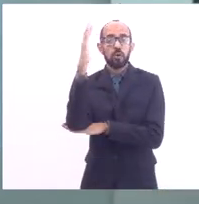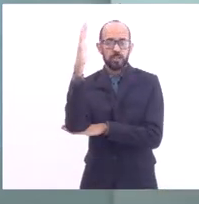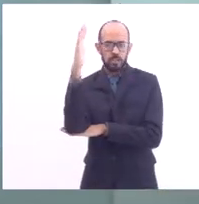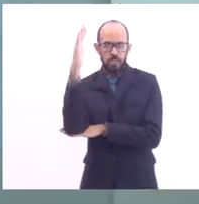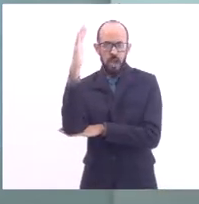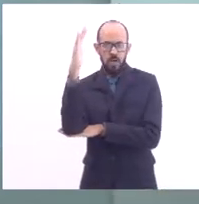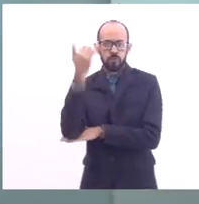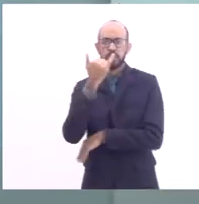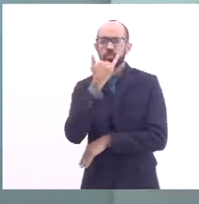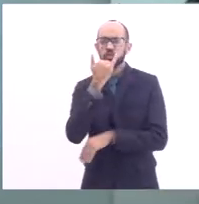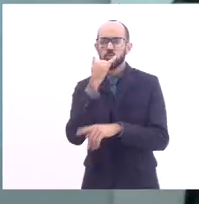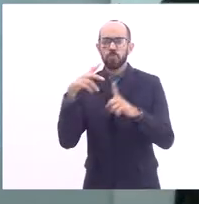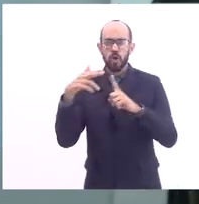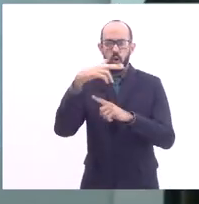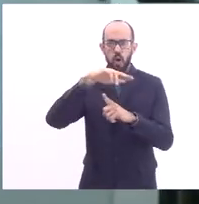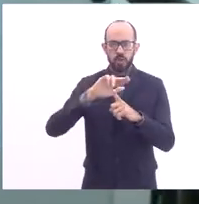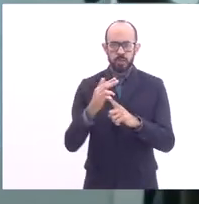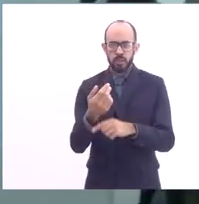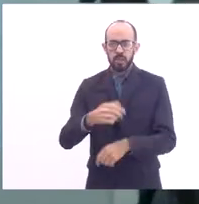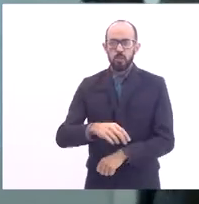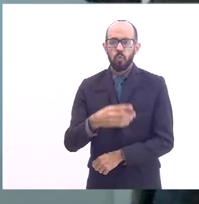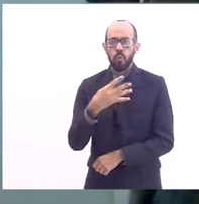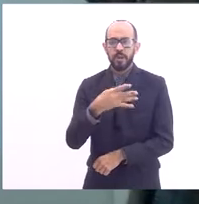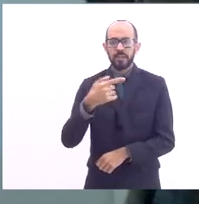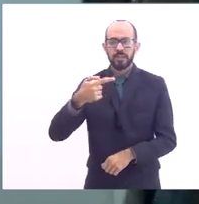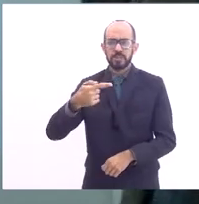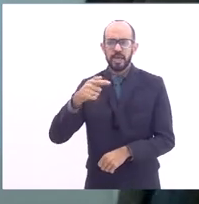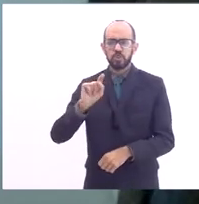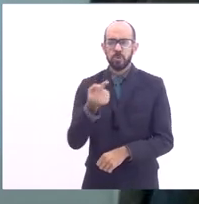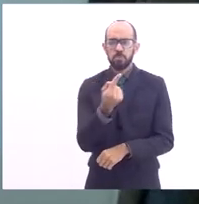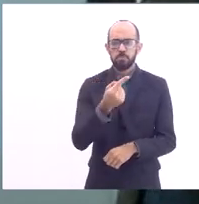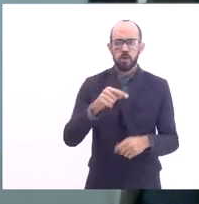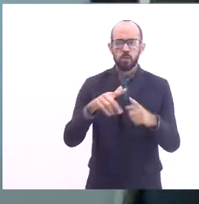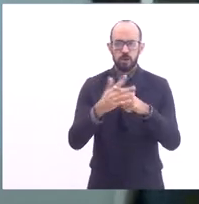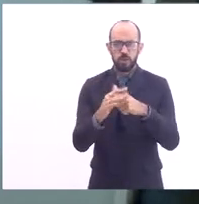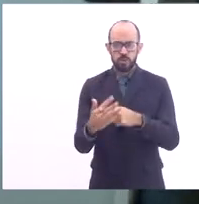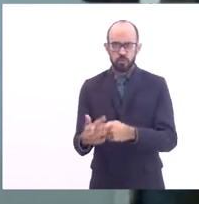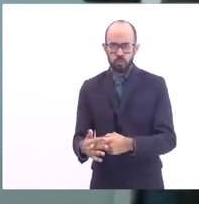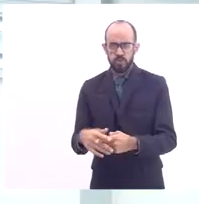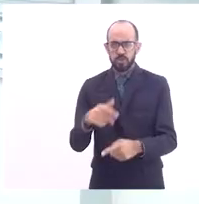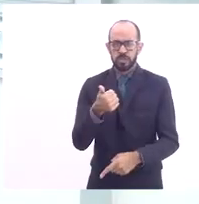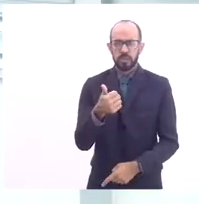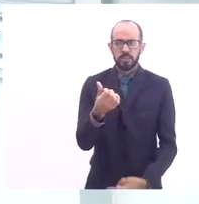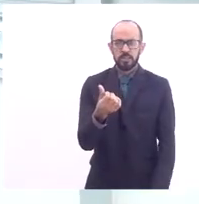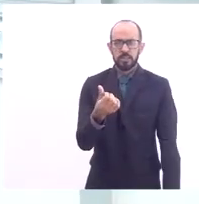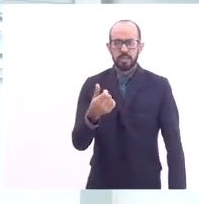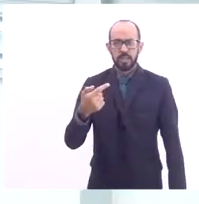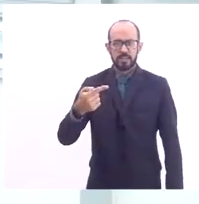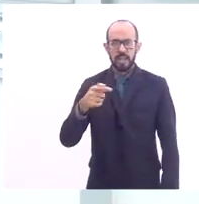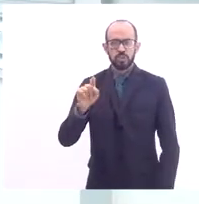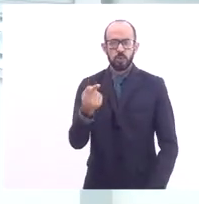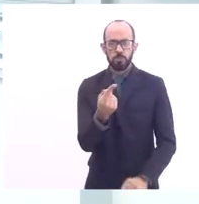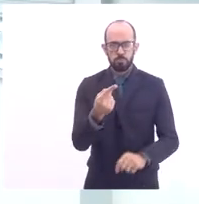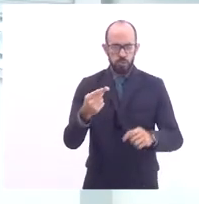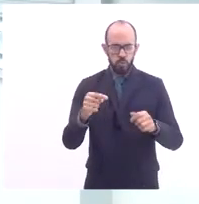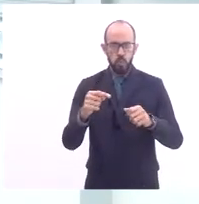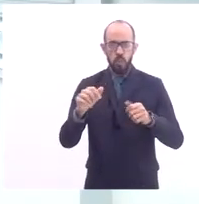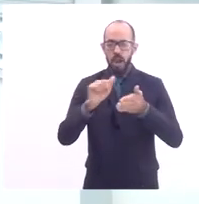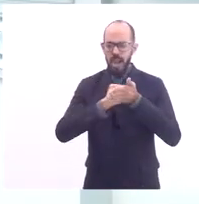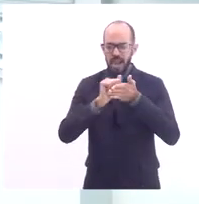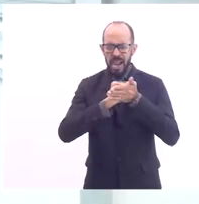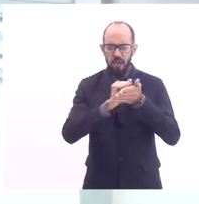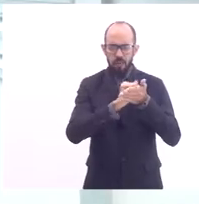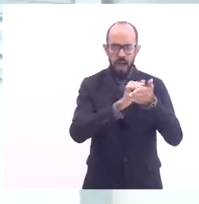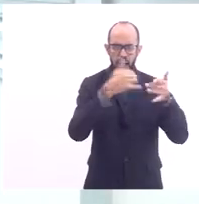167 mil lavagens de rede, que são mais nas localidades que são muita salinidade, então nós temos que lavar a rede para evitar o